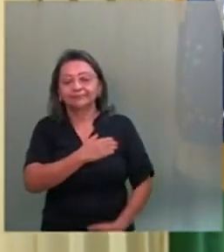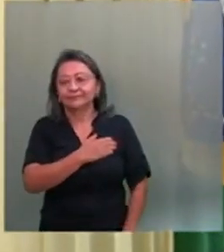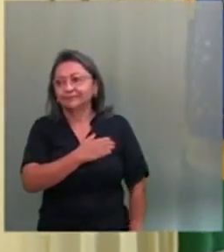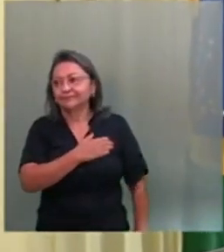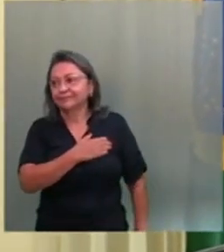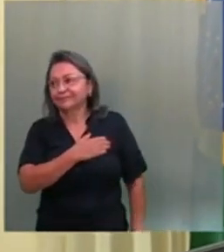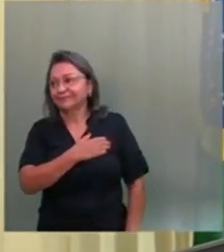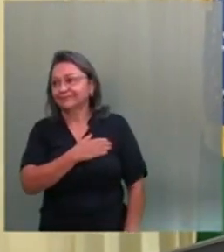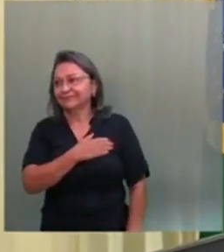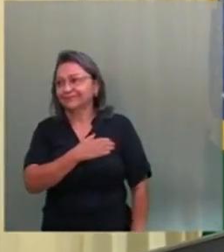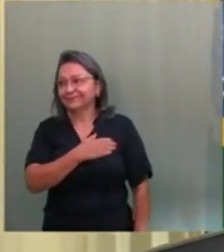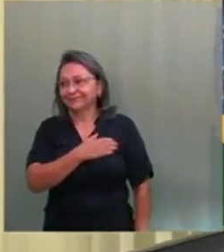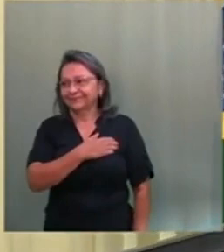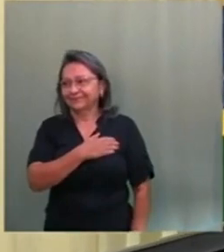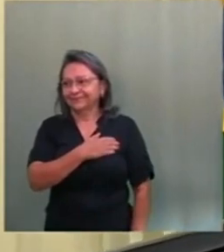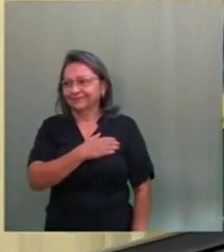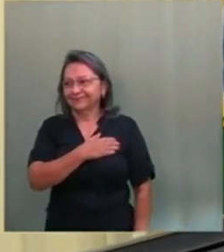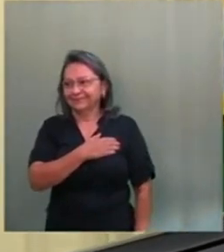amada Brasil.